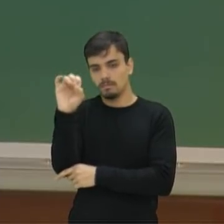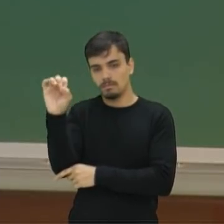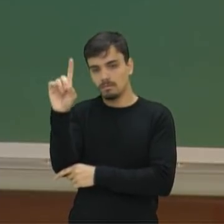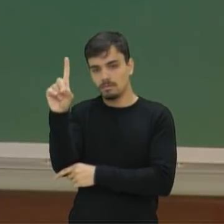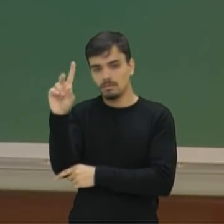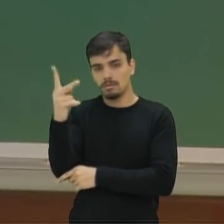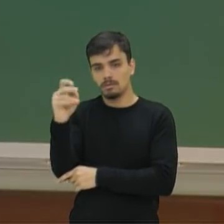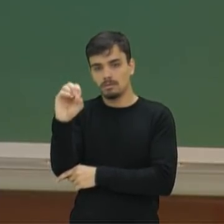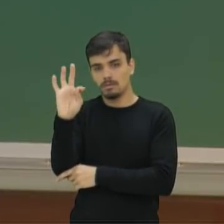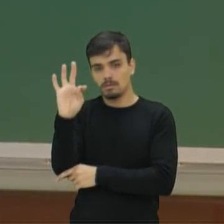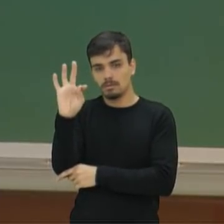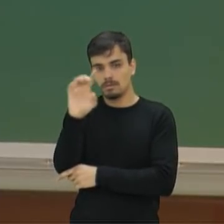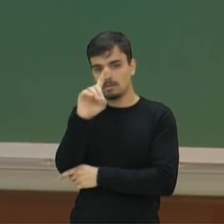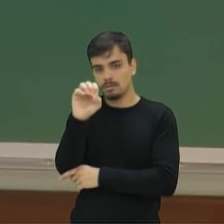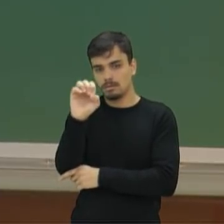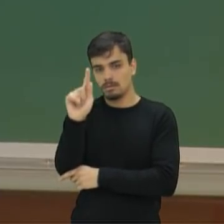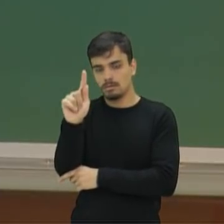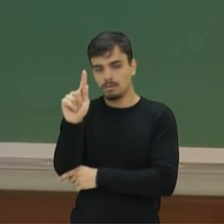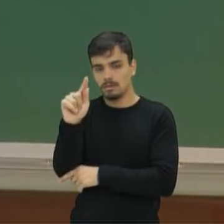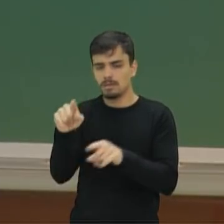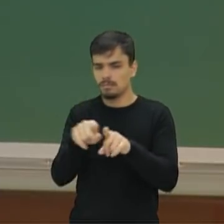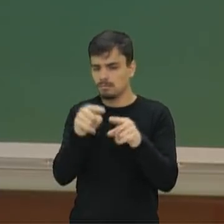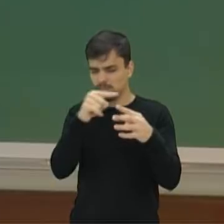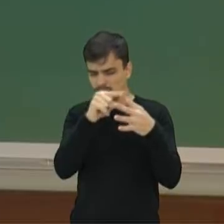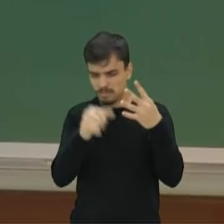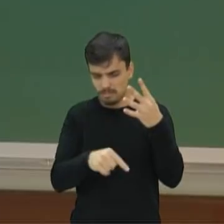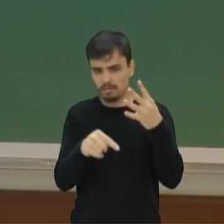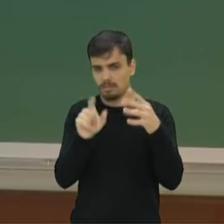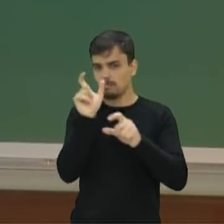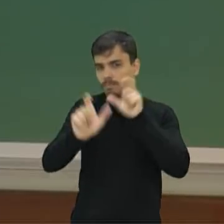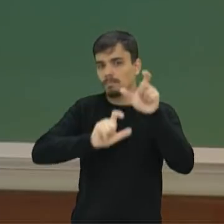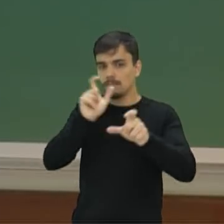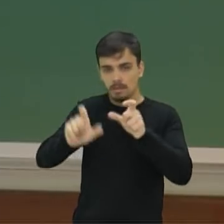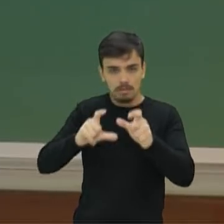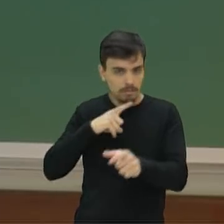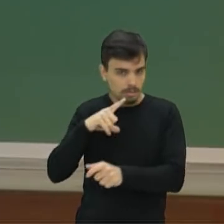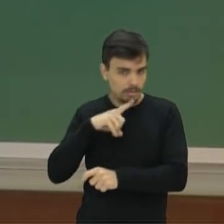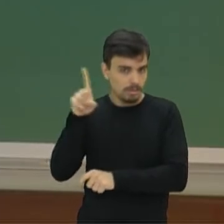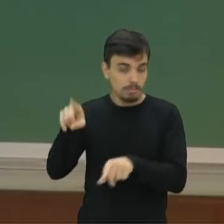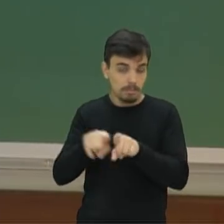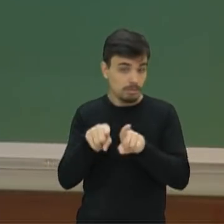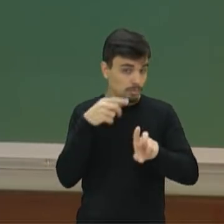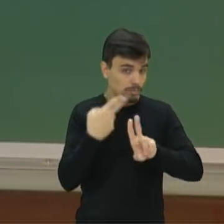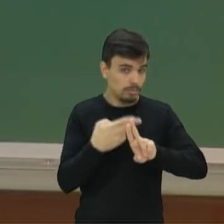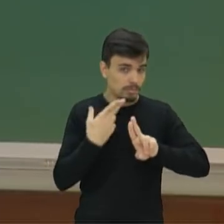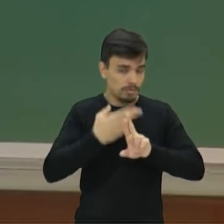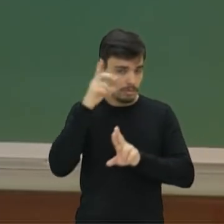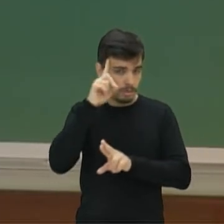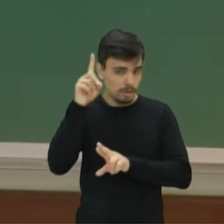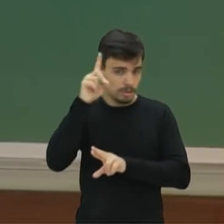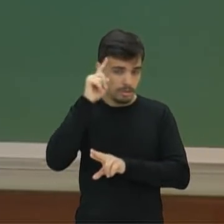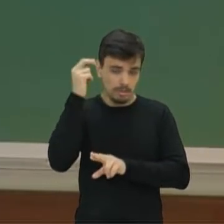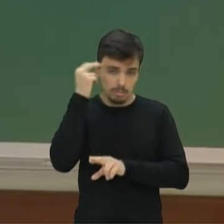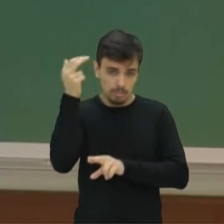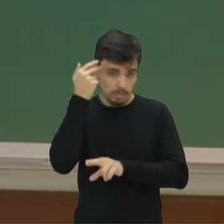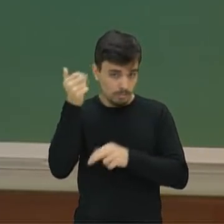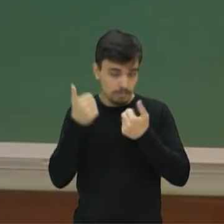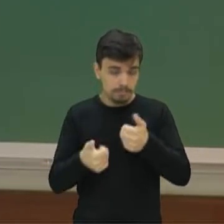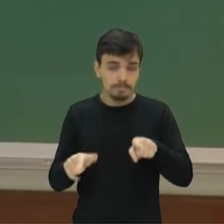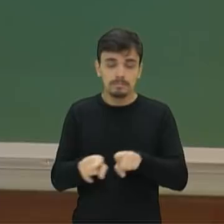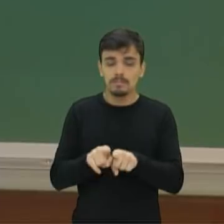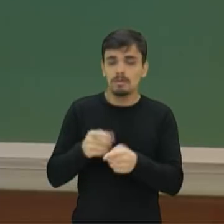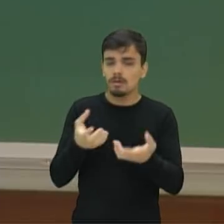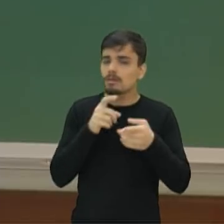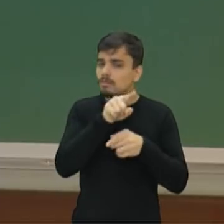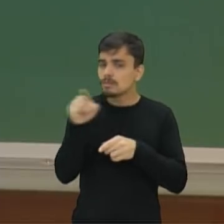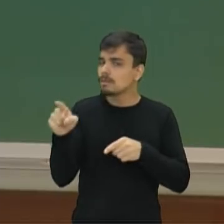dog, light e milkshake. Então aqui eu tenho algumas palavras que a gente usa no nosso dia a dia, tá? Agora eu quero, o